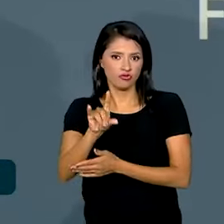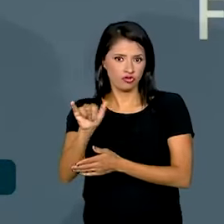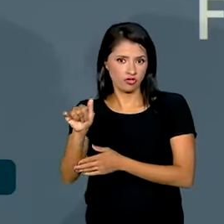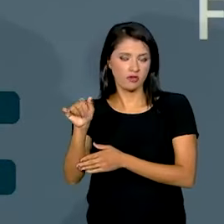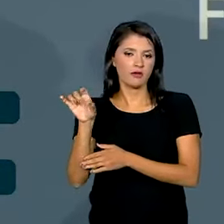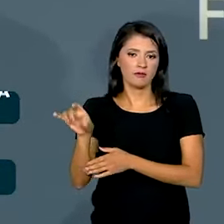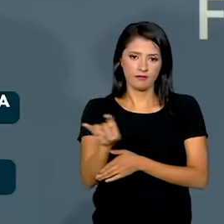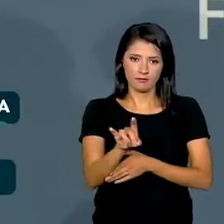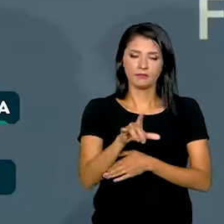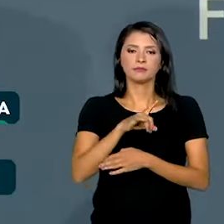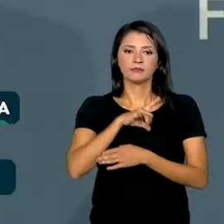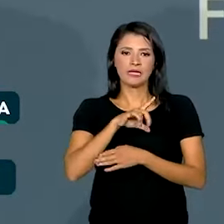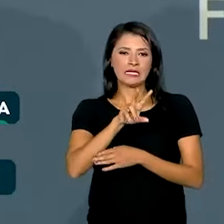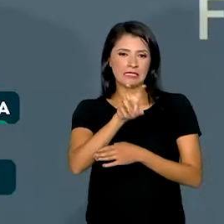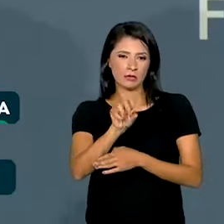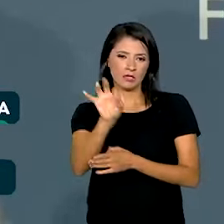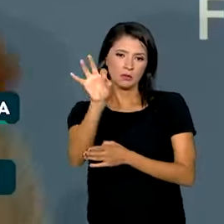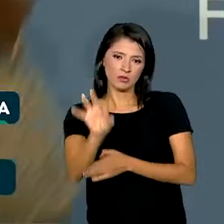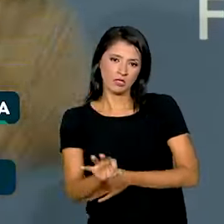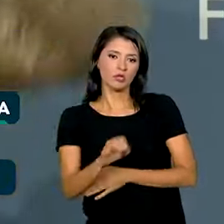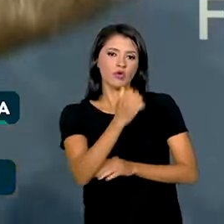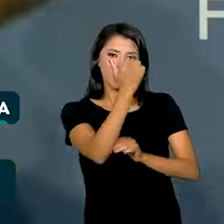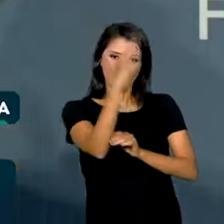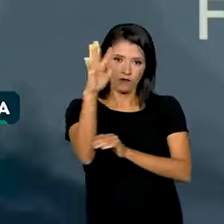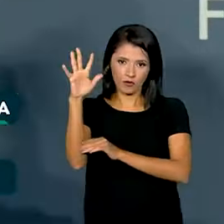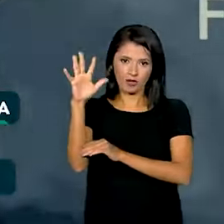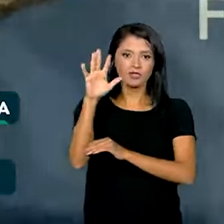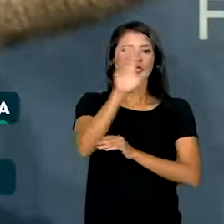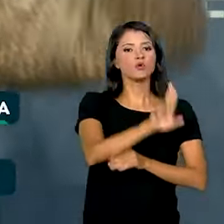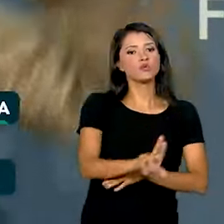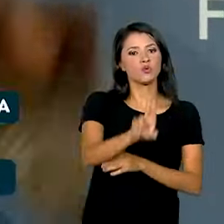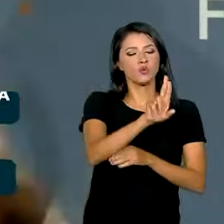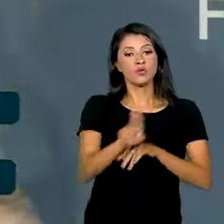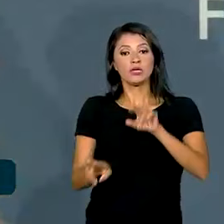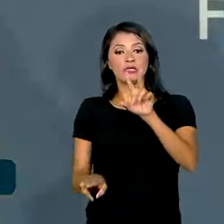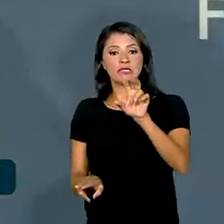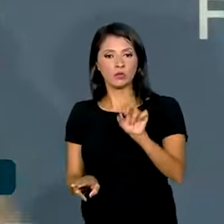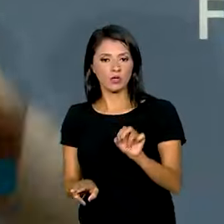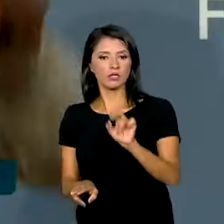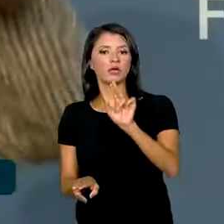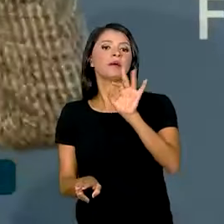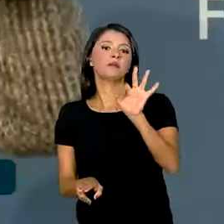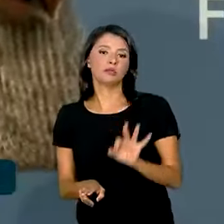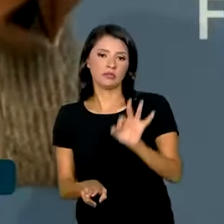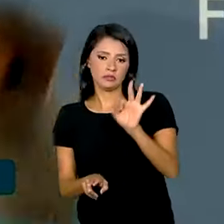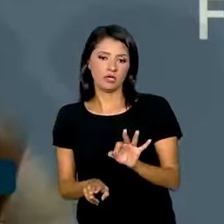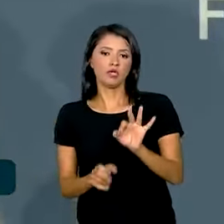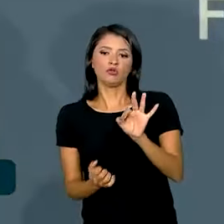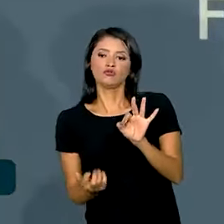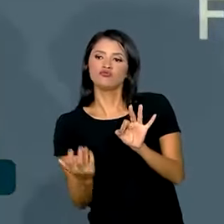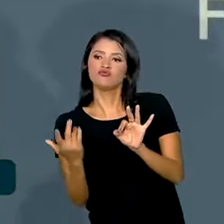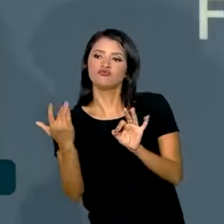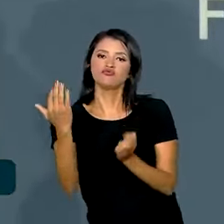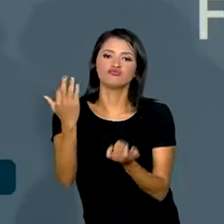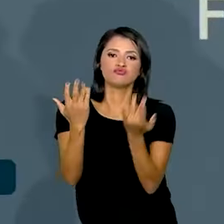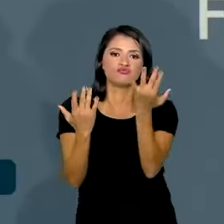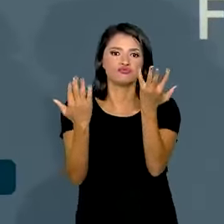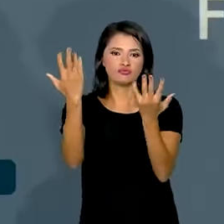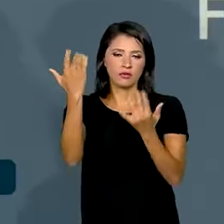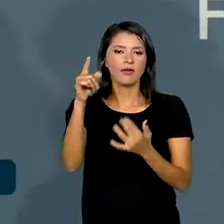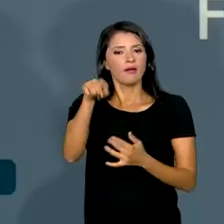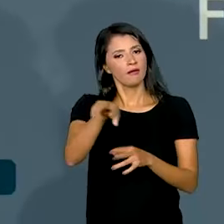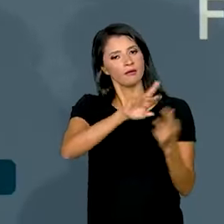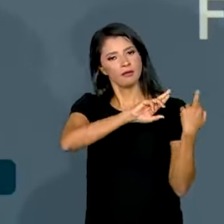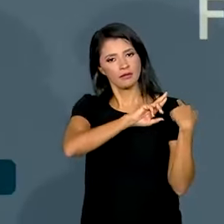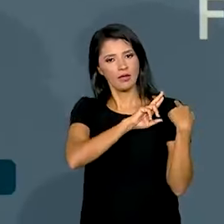50% dessa água a floresta usa, 50% é dispersada na atmosfera, que é responsável pelo